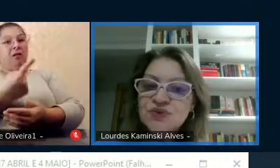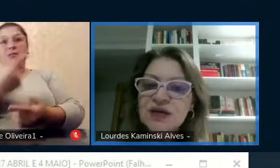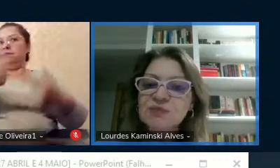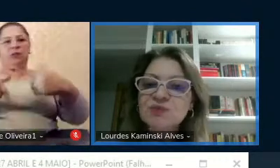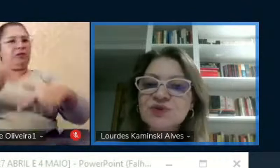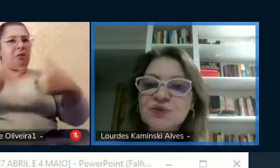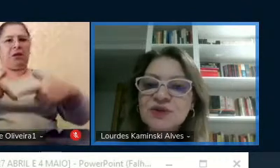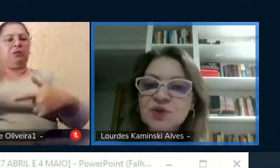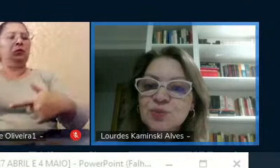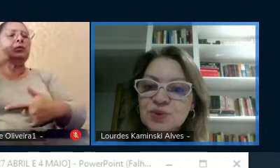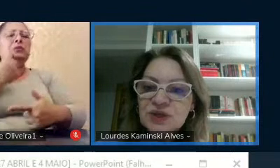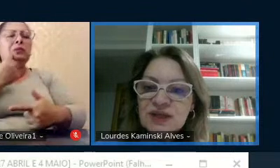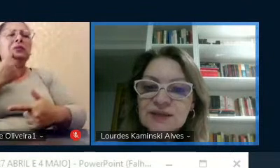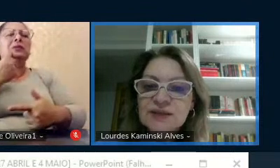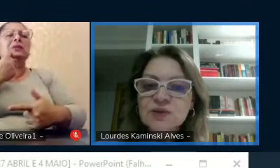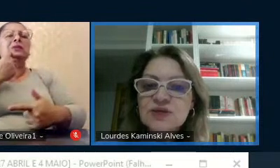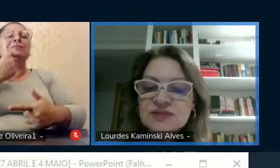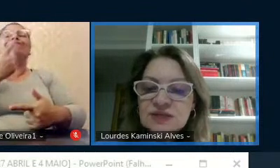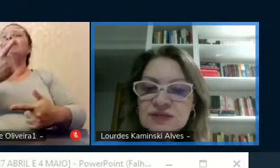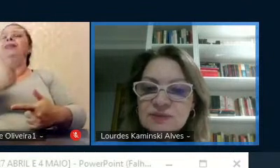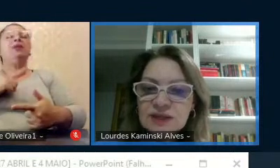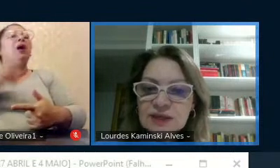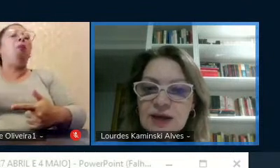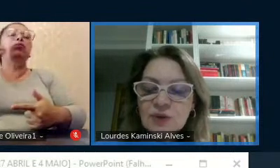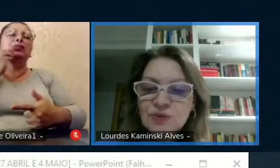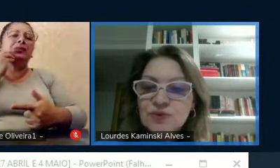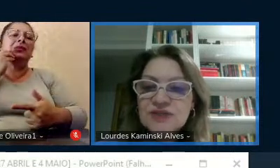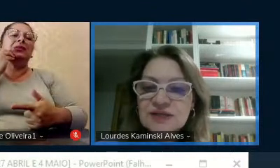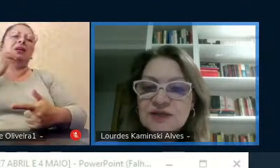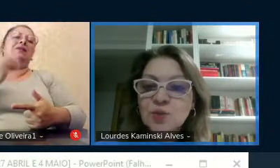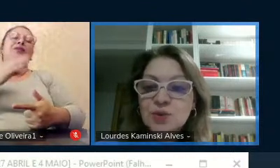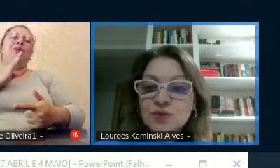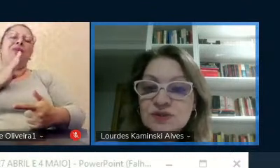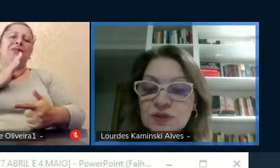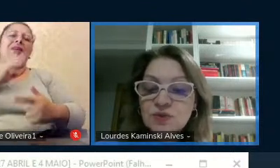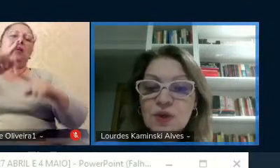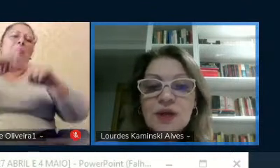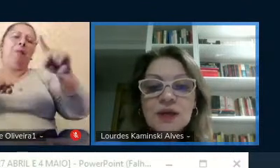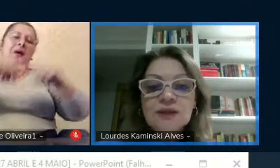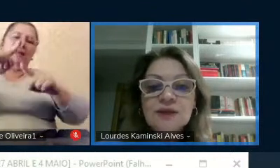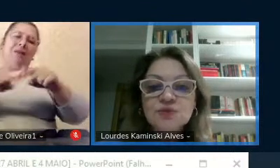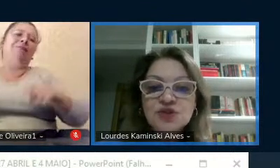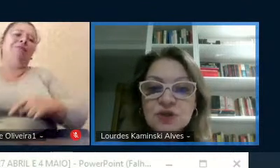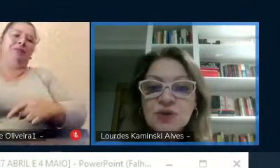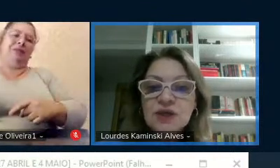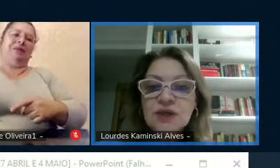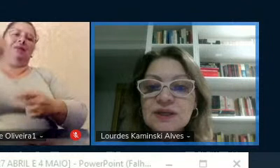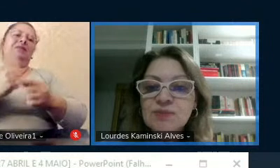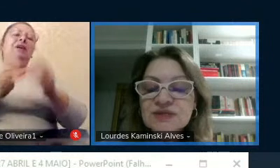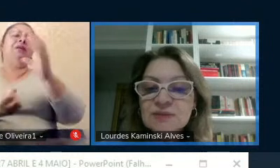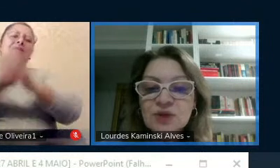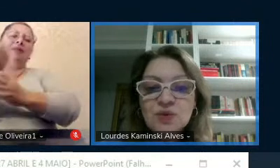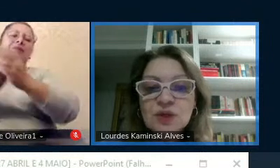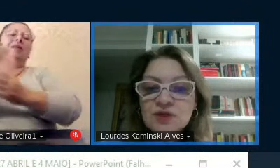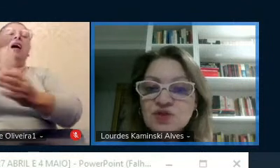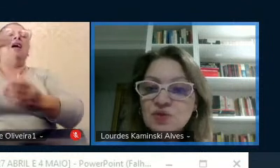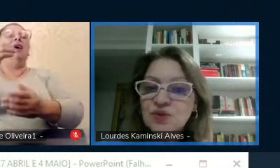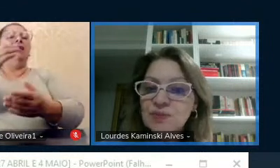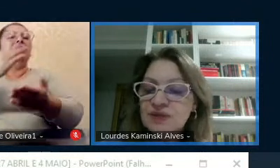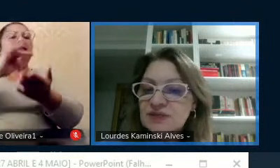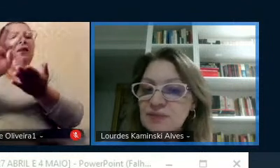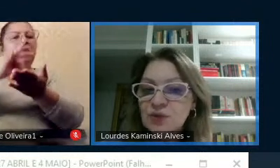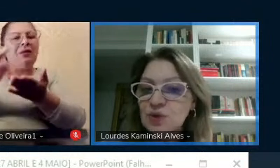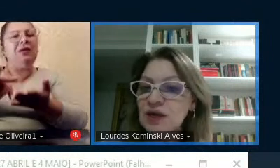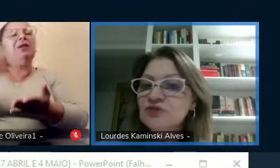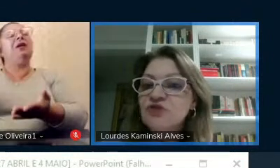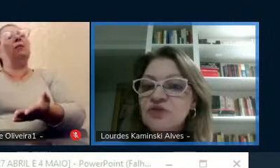com surdos, acabamos não tendo a oportunidade de conhecer esse material, tudo que está sendo produzido em termos de teoria, de pensamento crítico,